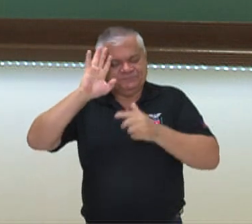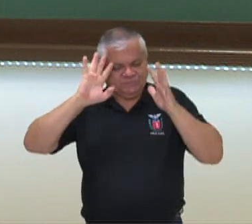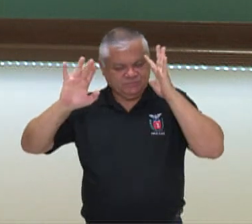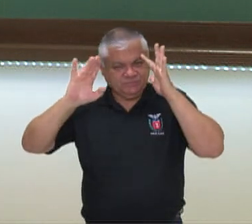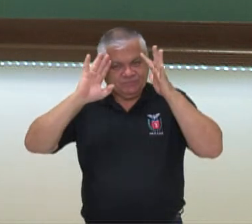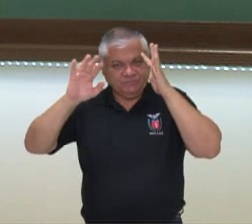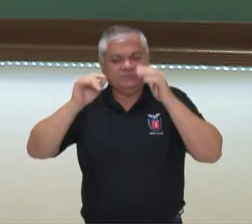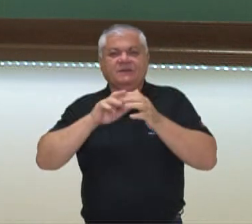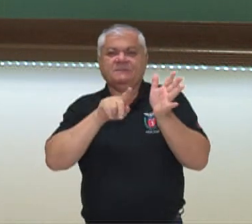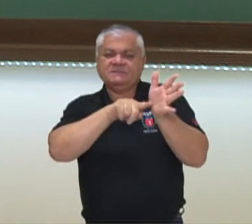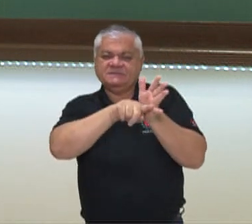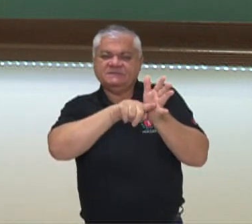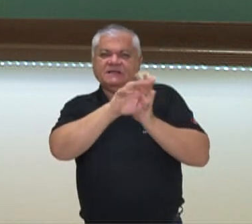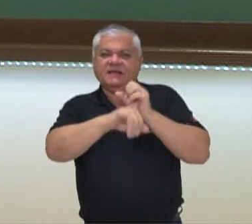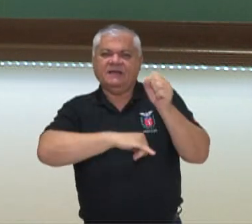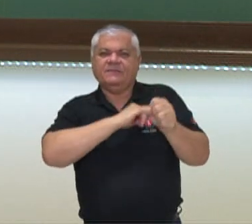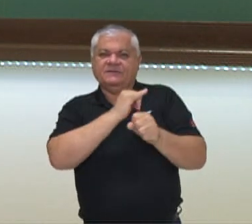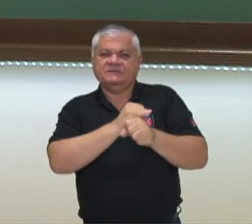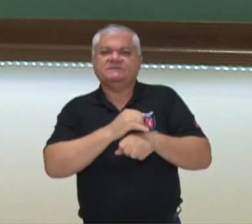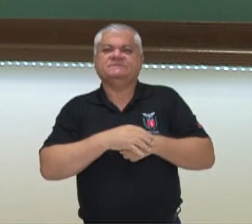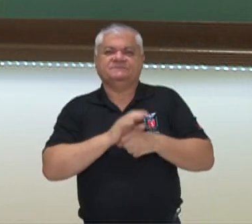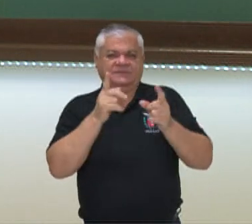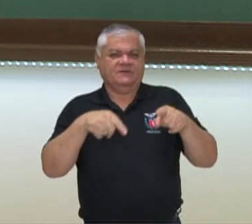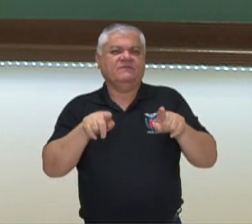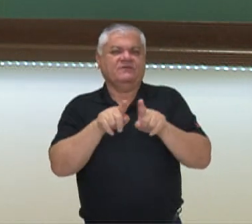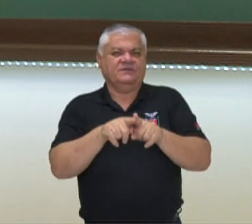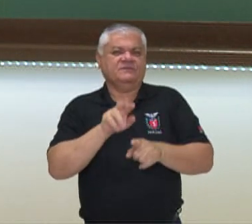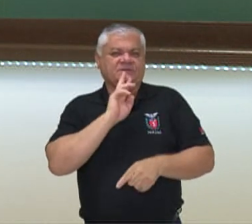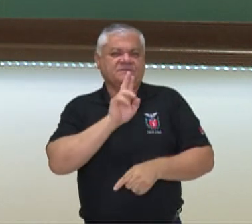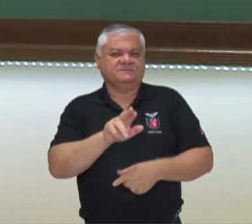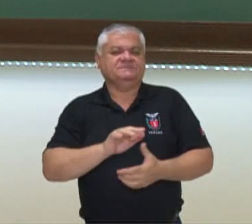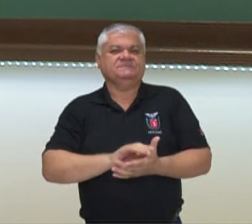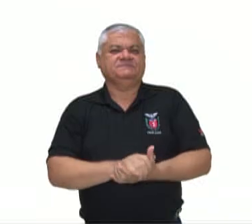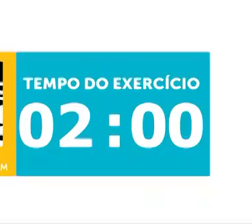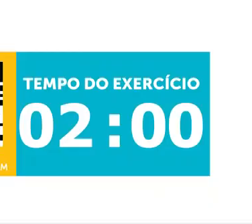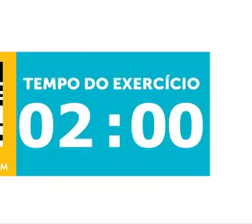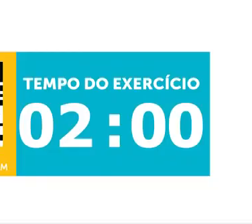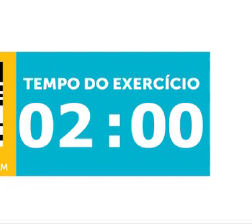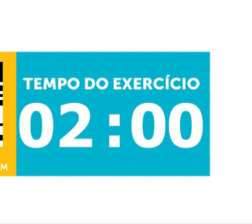vocês, ou então pesquisar rapidinho, não tem problema. E eu já volto para a gente continuar conversando.